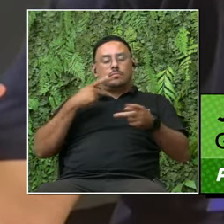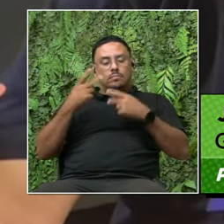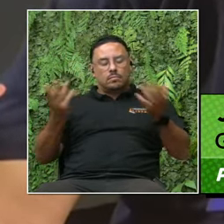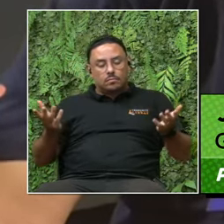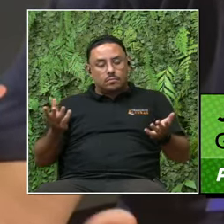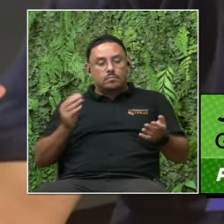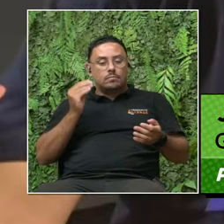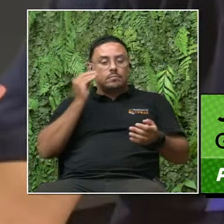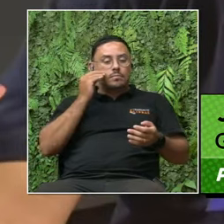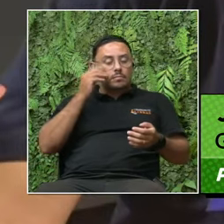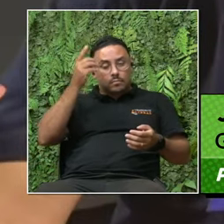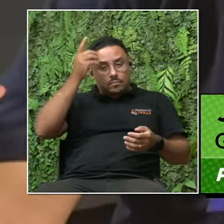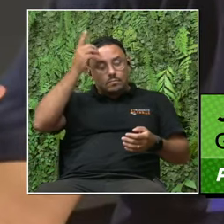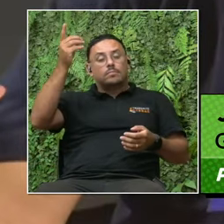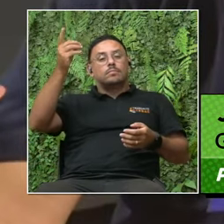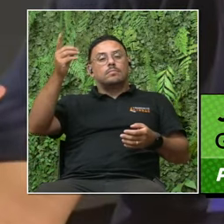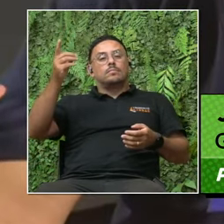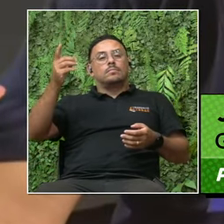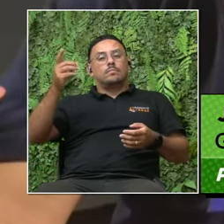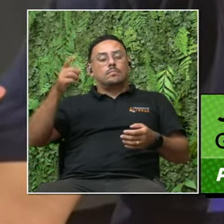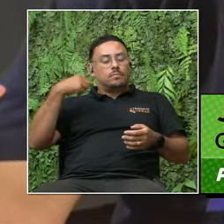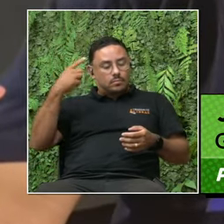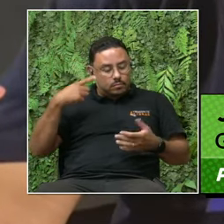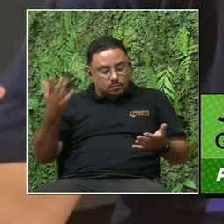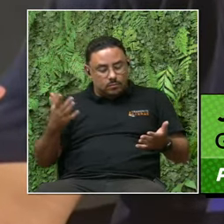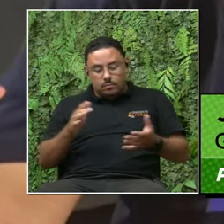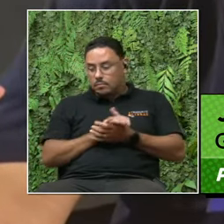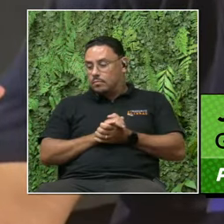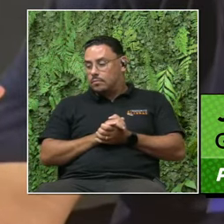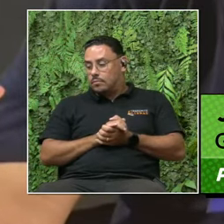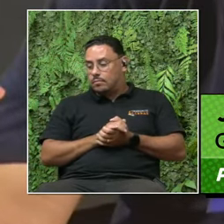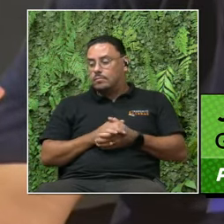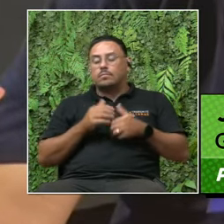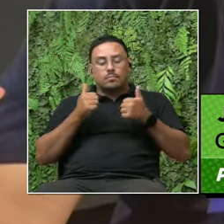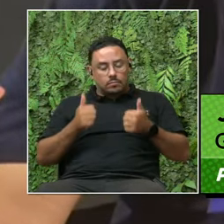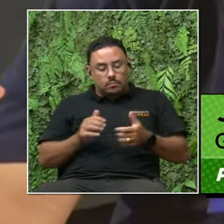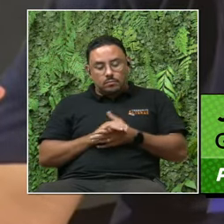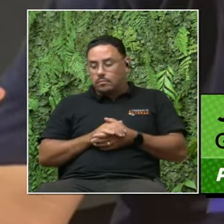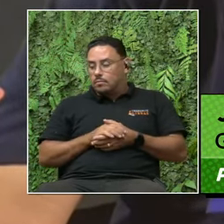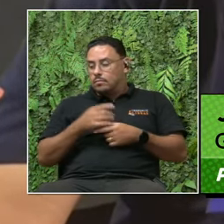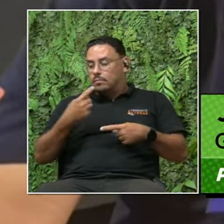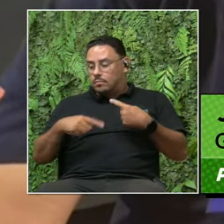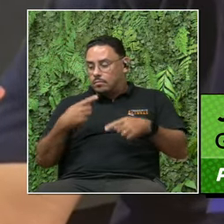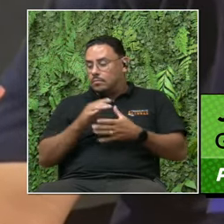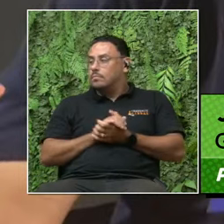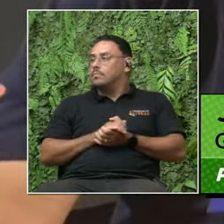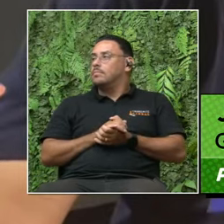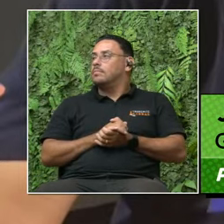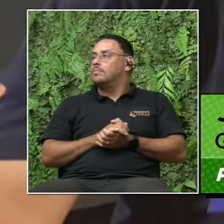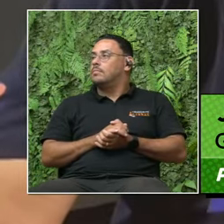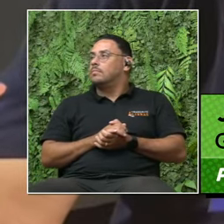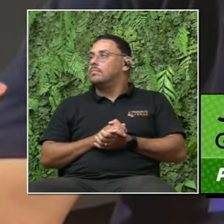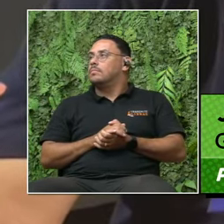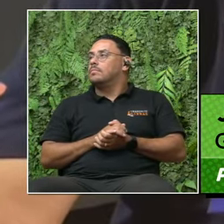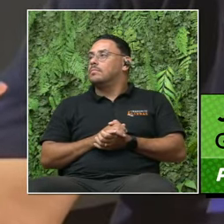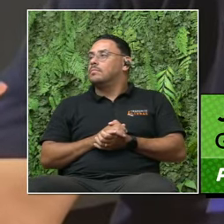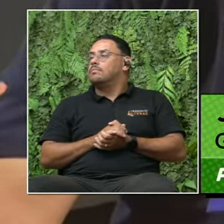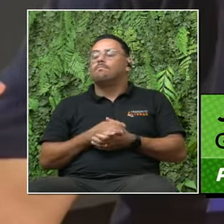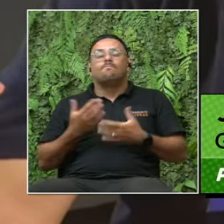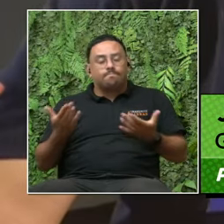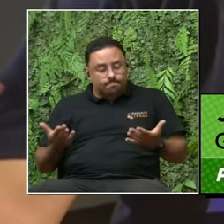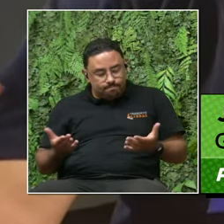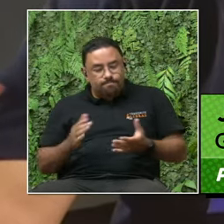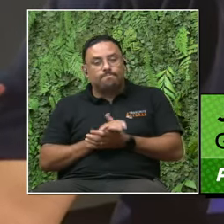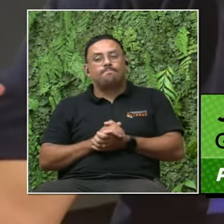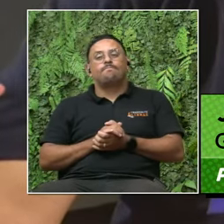eu vou tentar adivinhar antes irmão vocês estão maluco né mas é isso né brig desgraçados Pô não tem